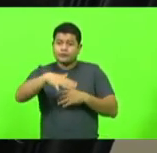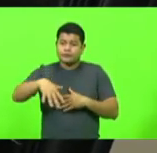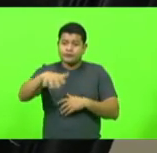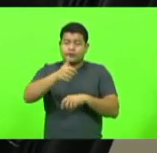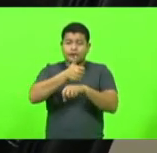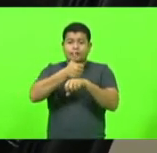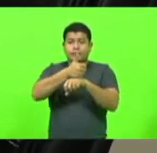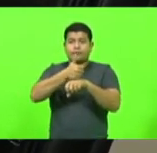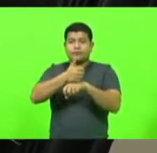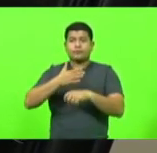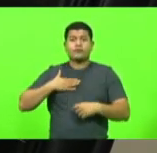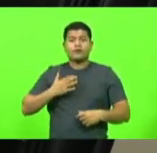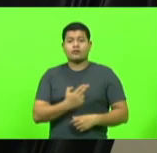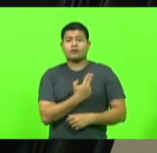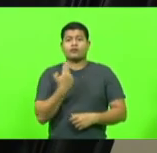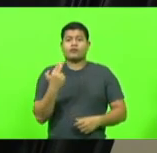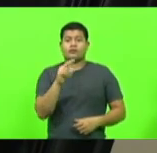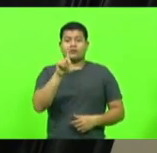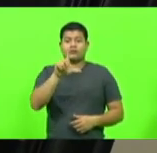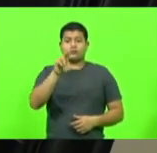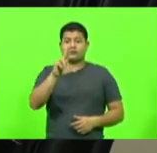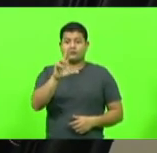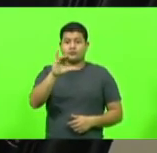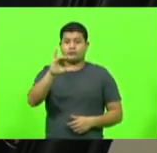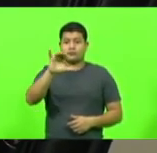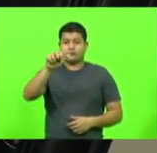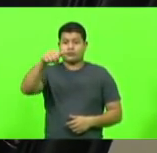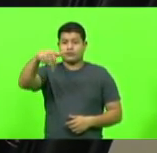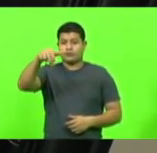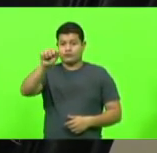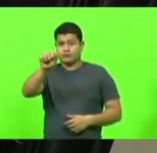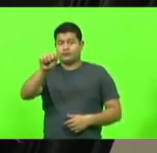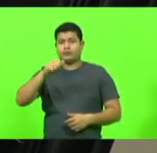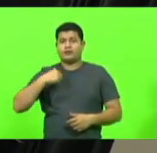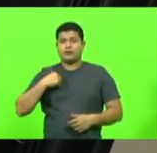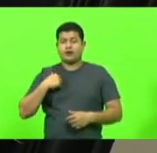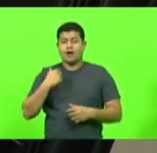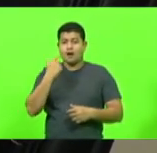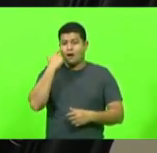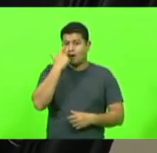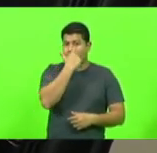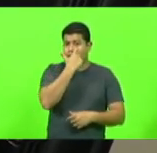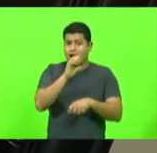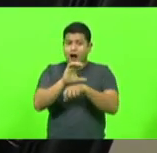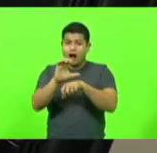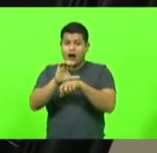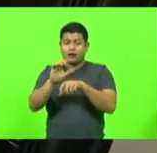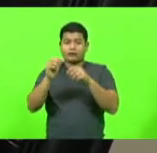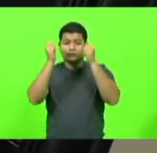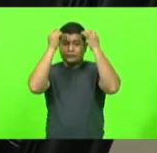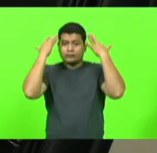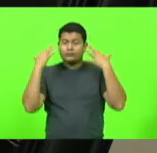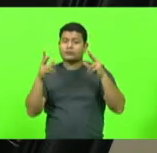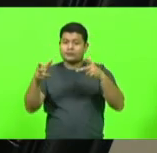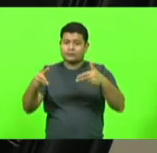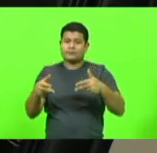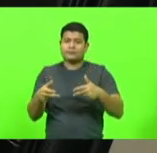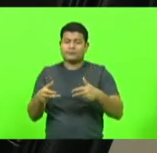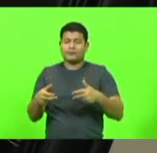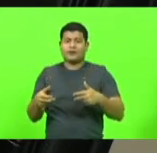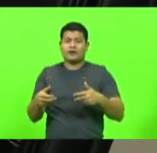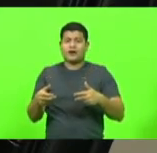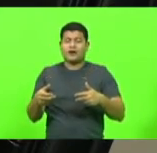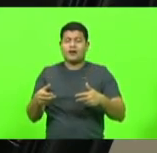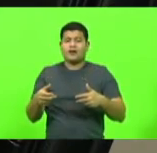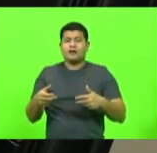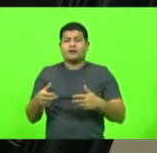Meu nome é Luciana, eu tenho cabelos e olhos castanhos, estou vestindo uma